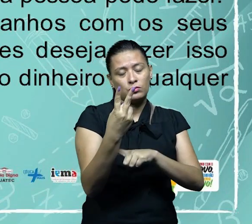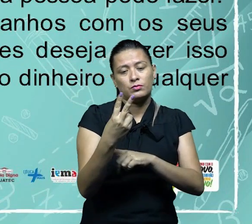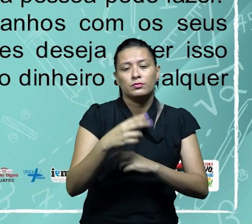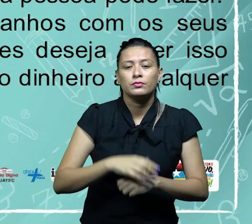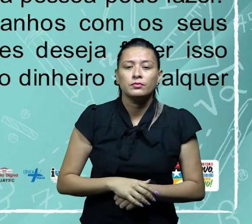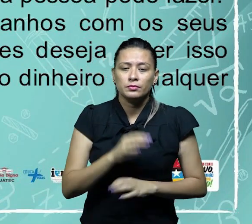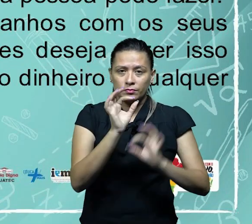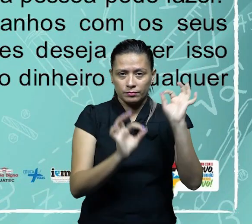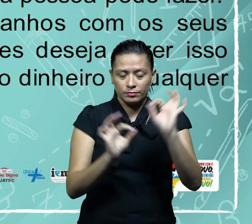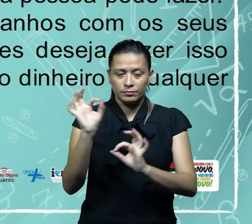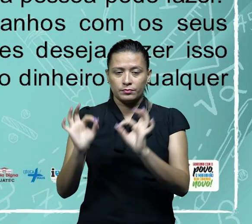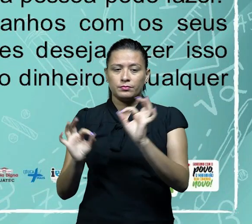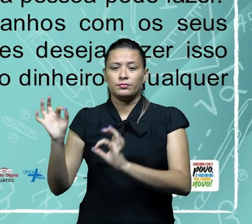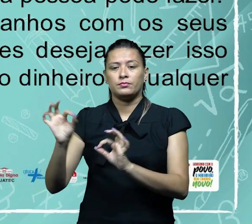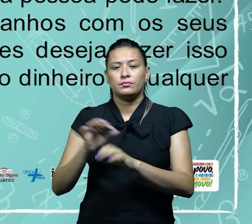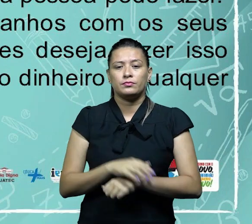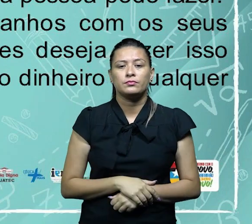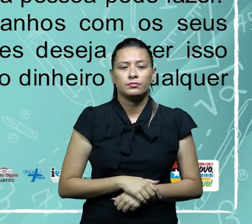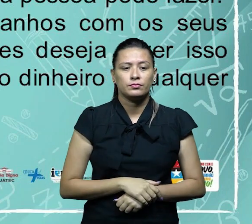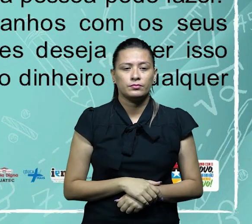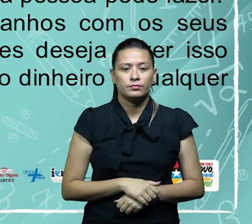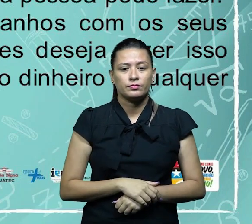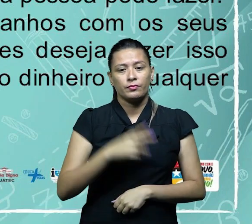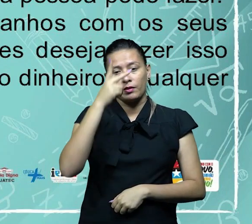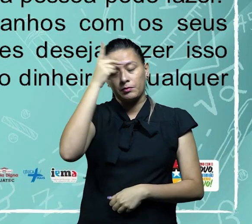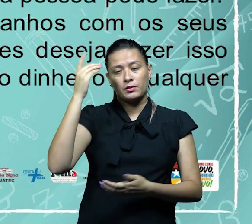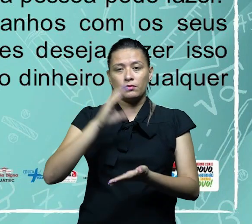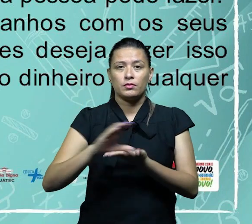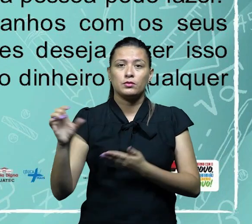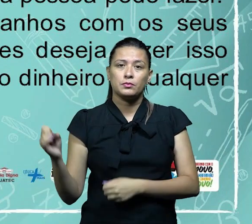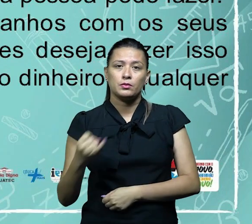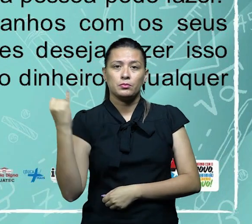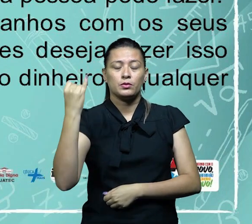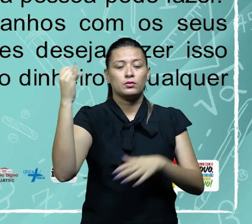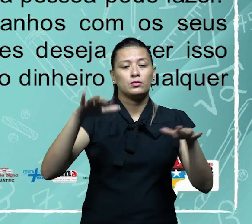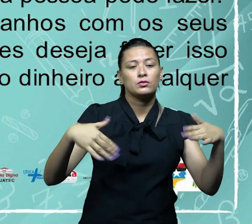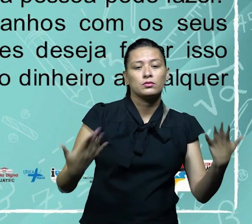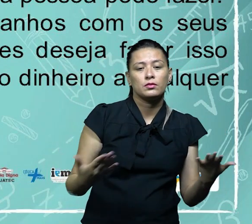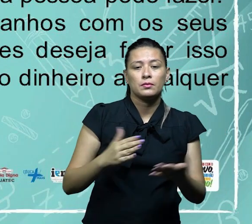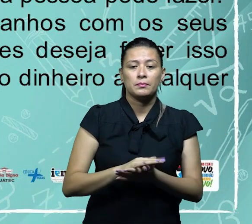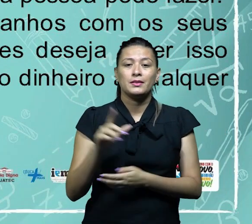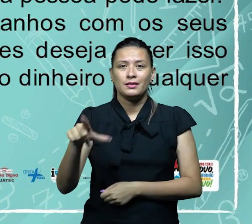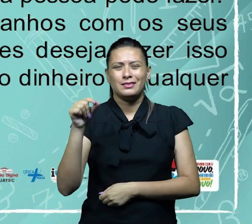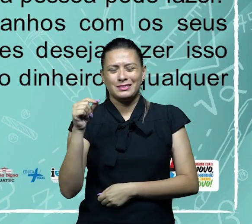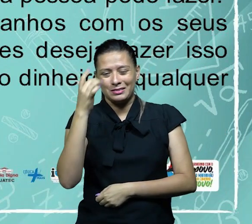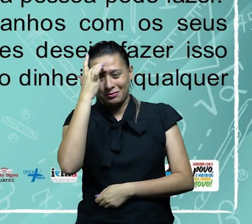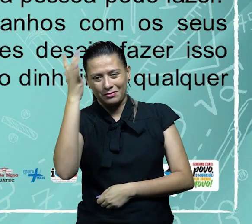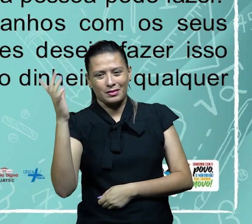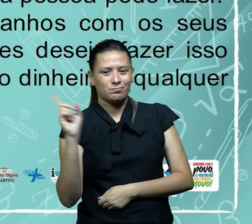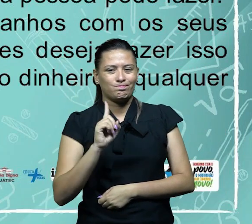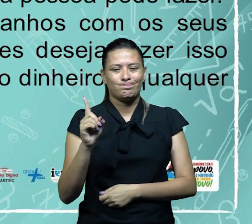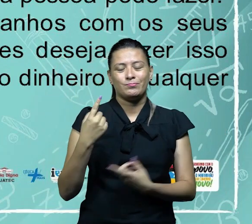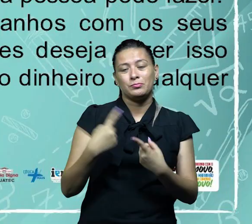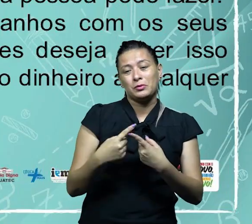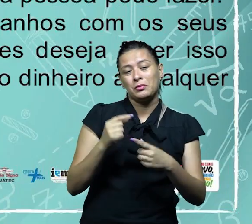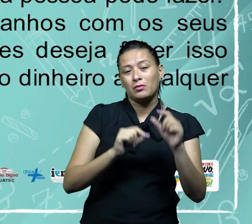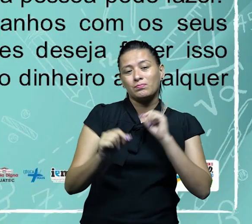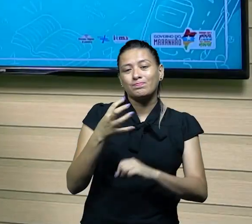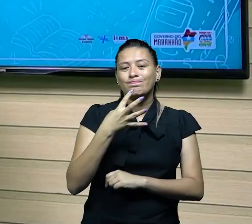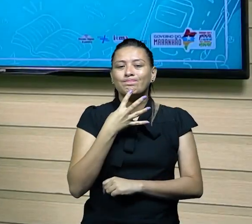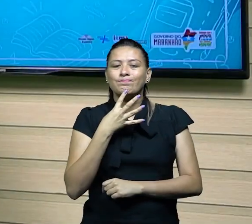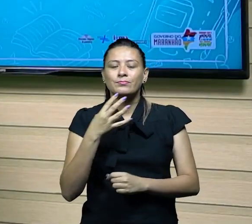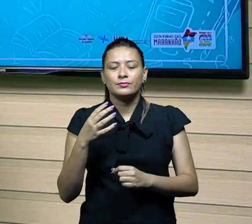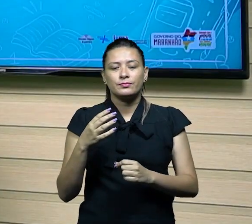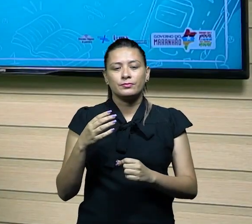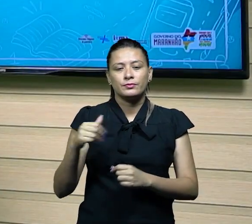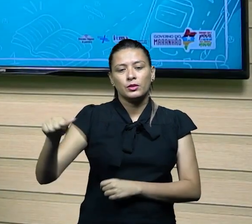sempre é fácil, pois é preciso conhecer o mercado e ter definido muito bem o que quer ao realizar um investimento. Se você vai querer ter risco,